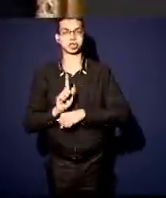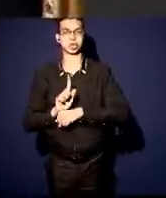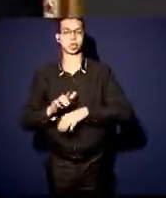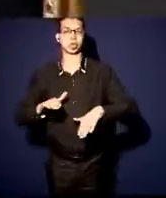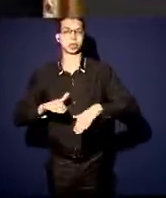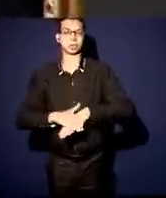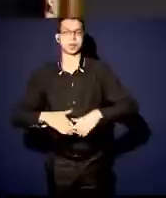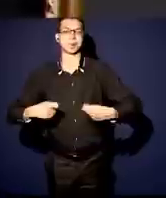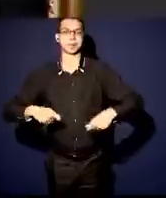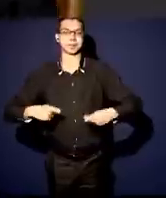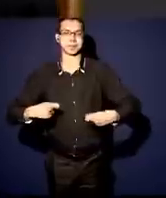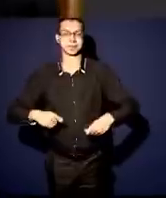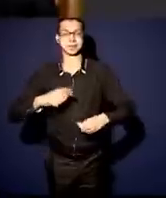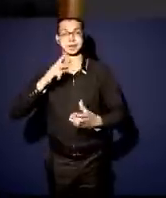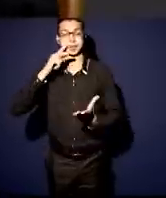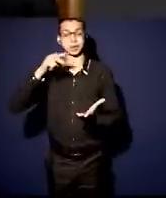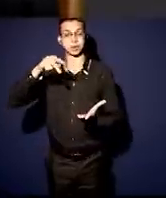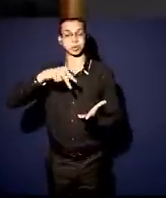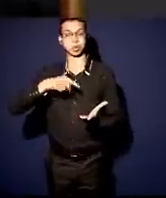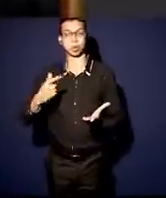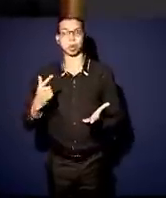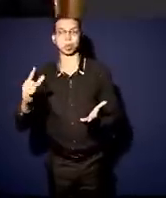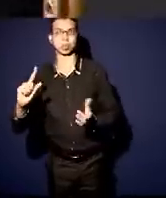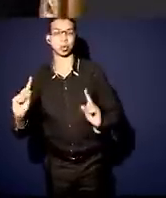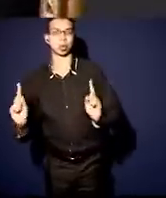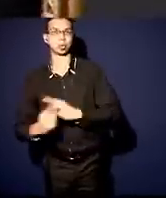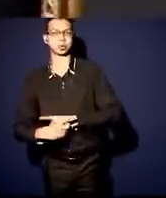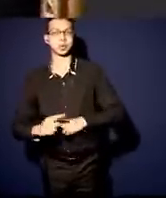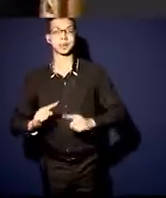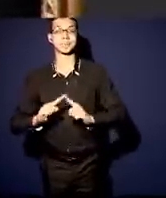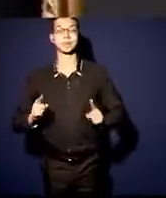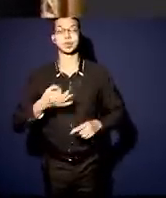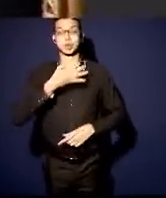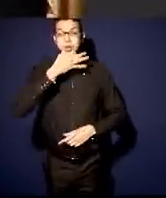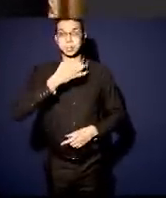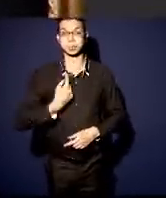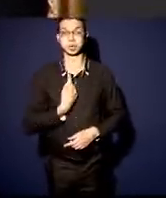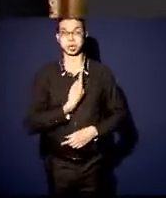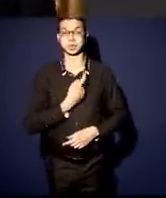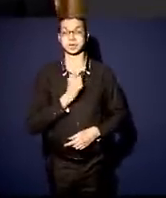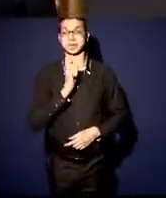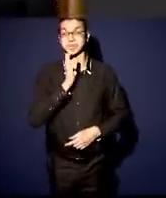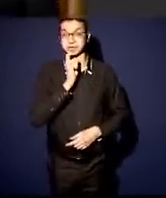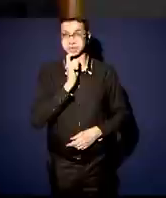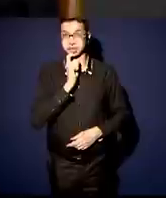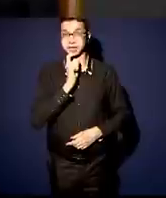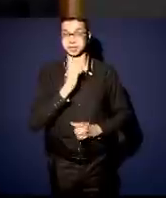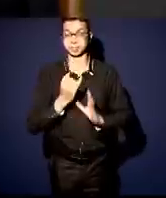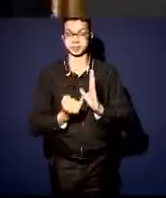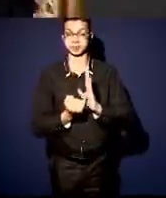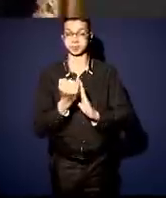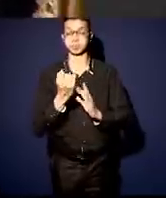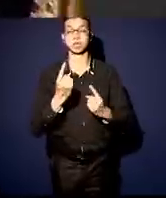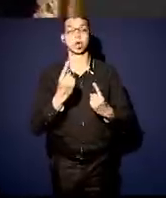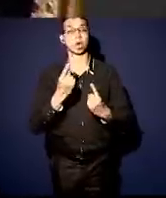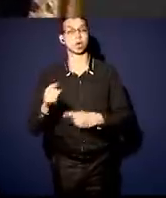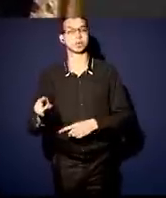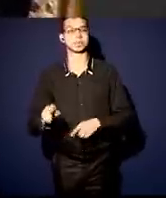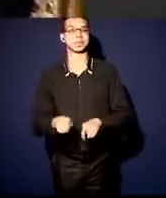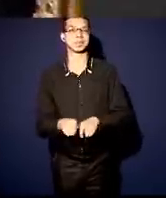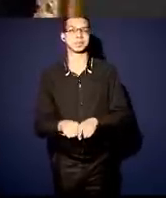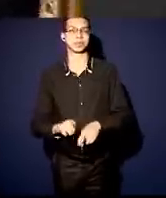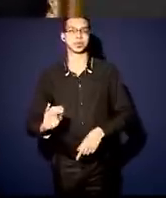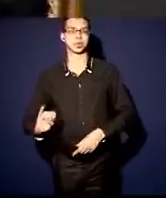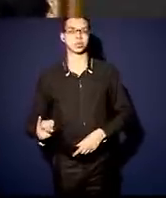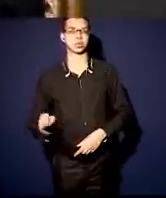ler o contraditório, mas assim, as nossas posições no verde são compra de inflação e tomada de juros nessa